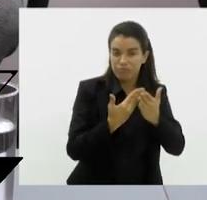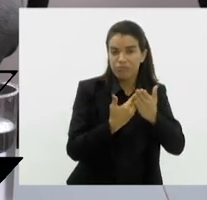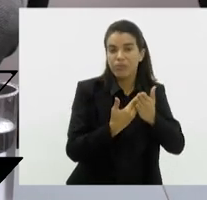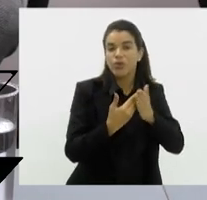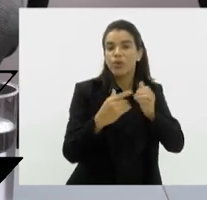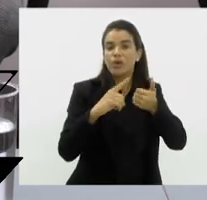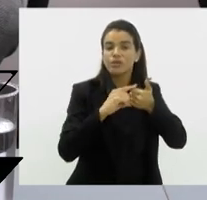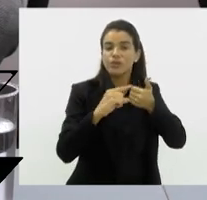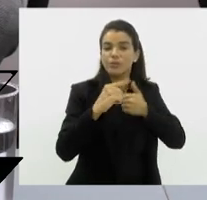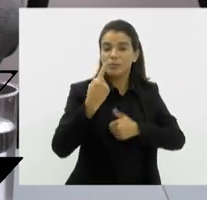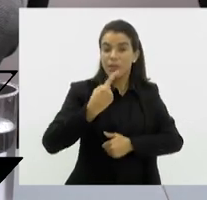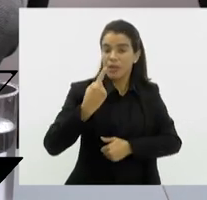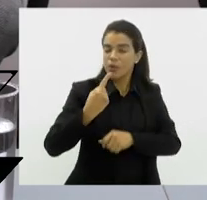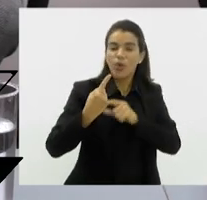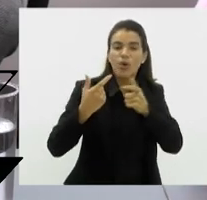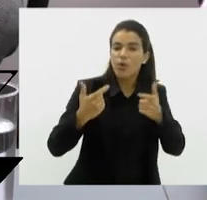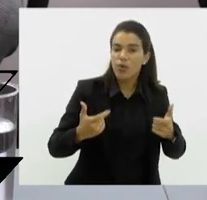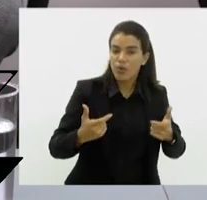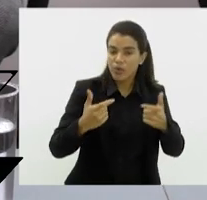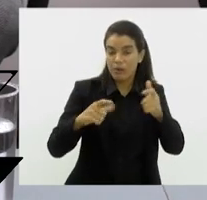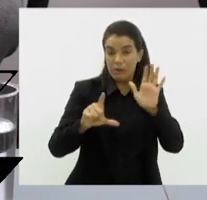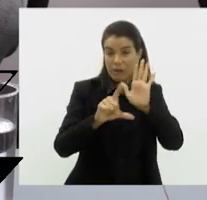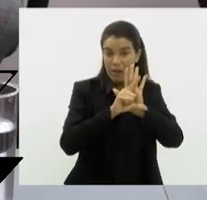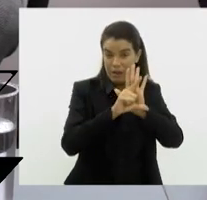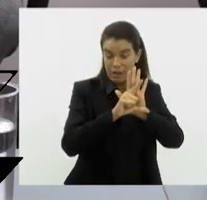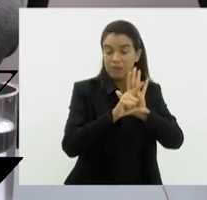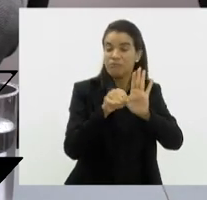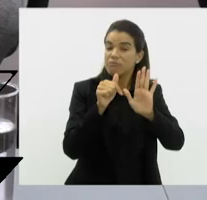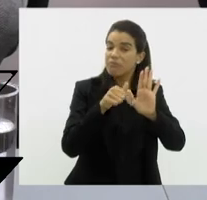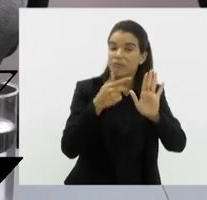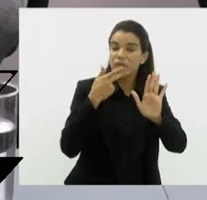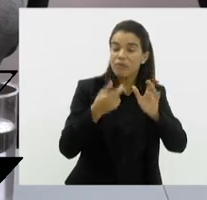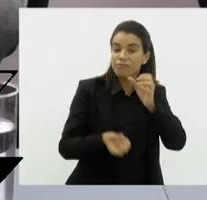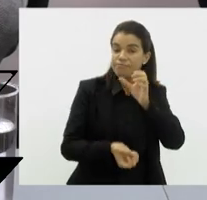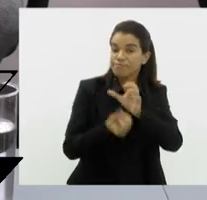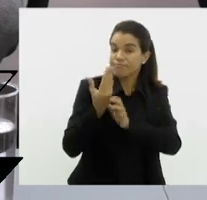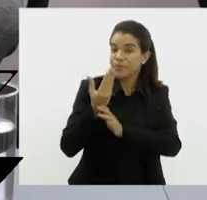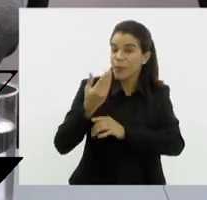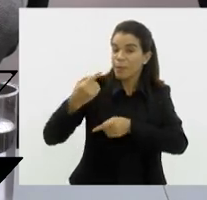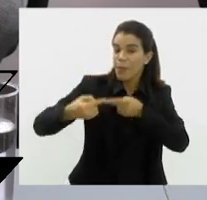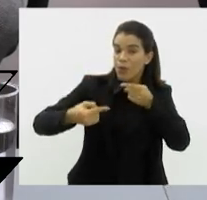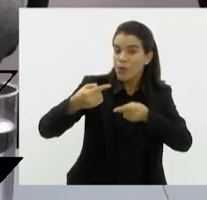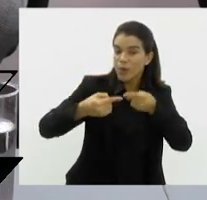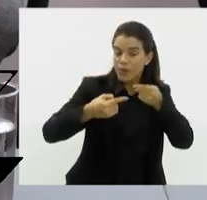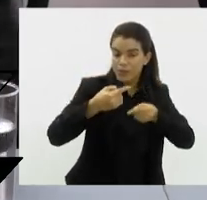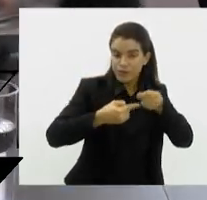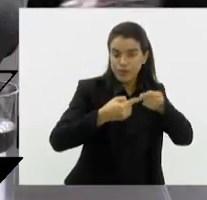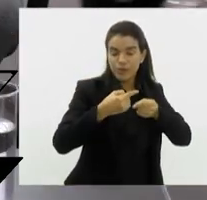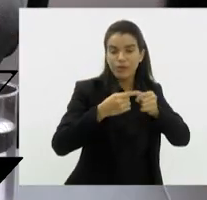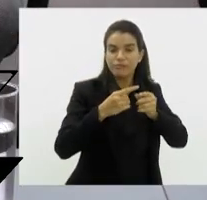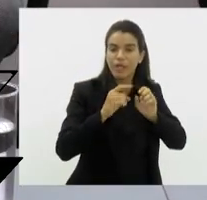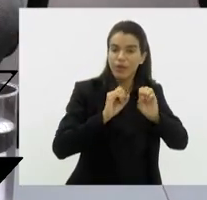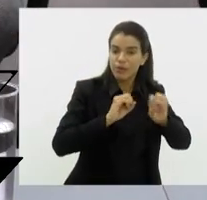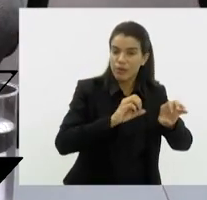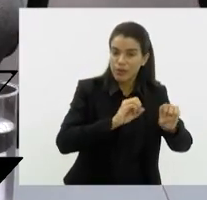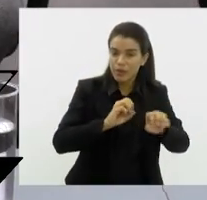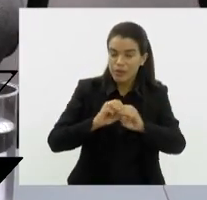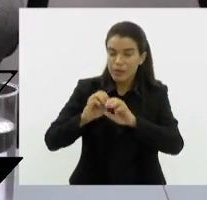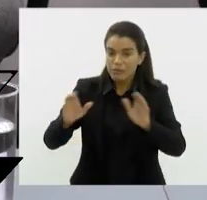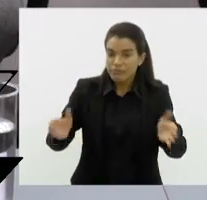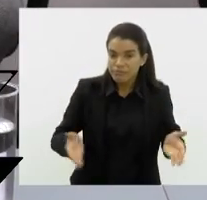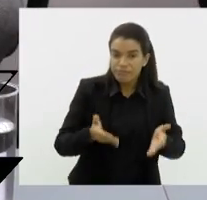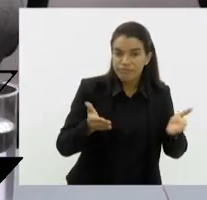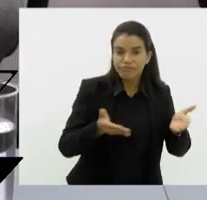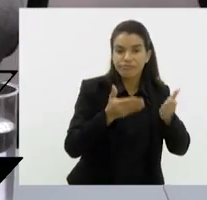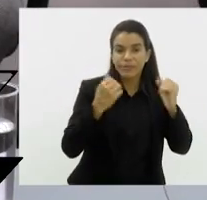artigo 1º, no artigo 1º da onde? Da lei, deverão instituir políticas educacionais de incentivo à